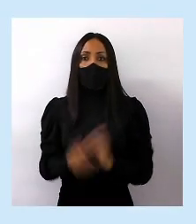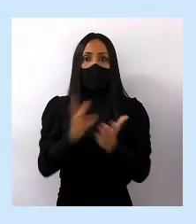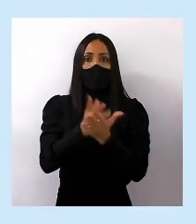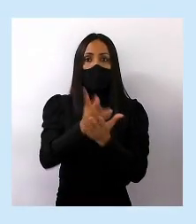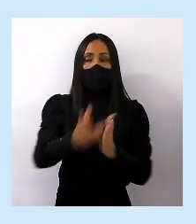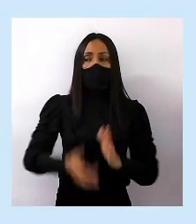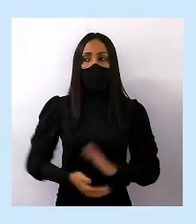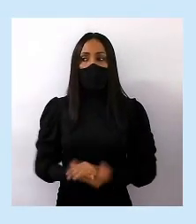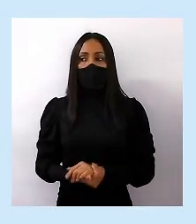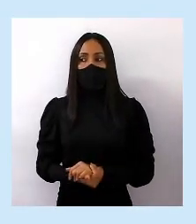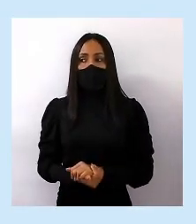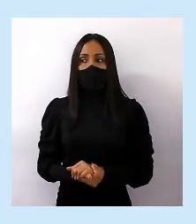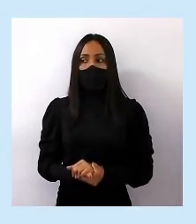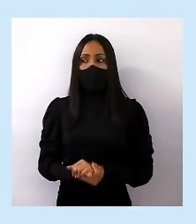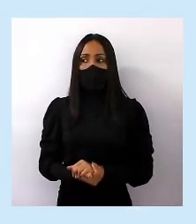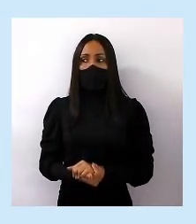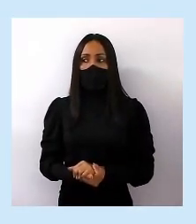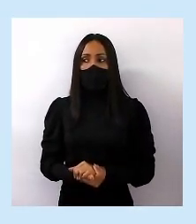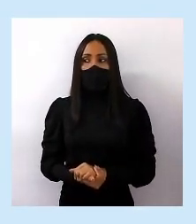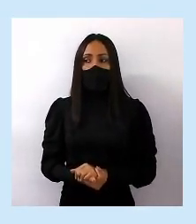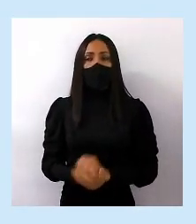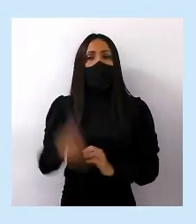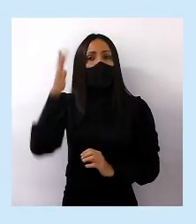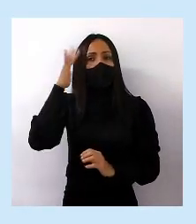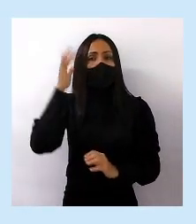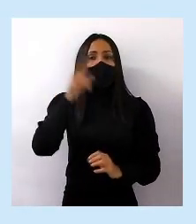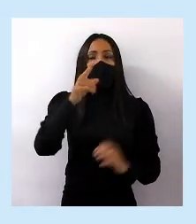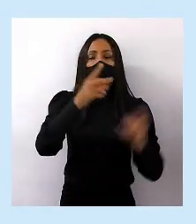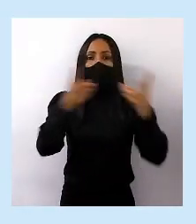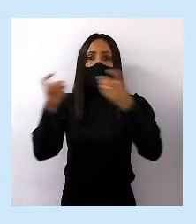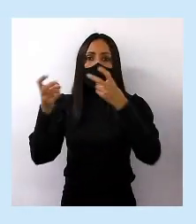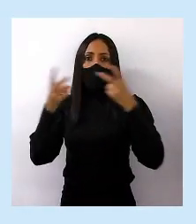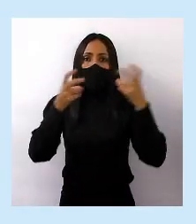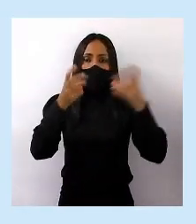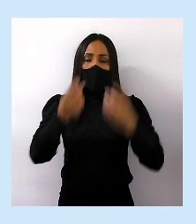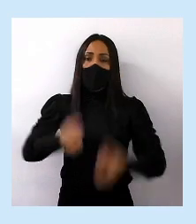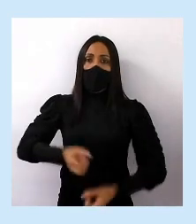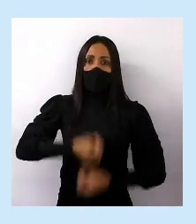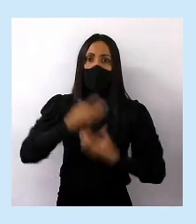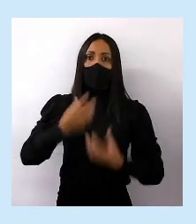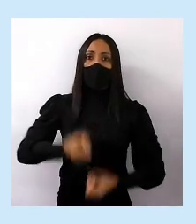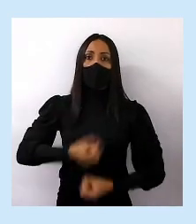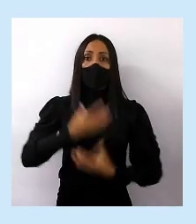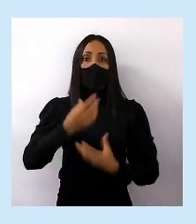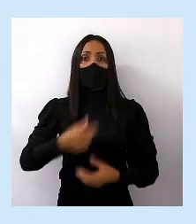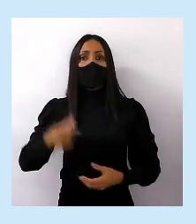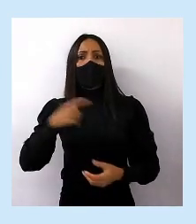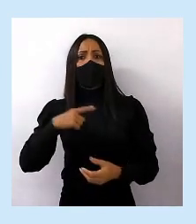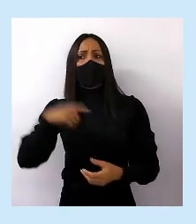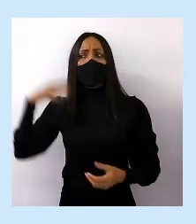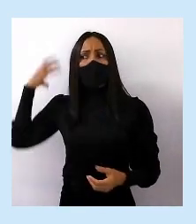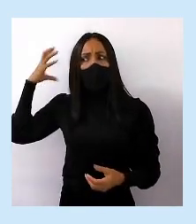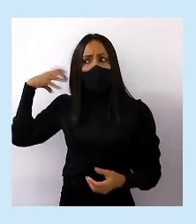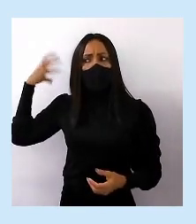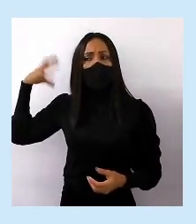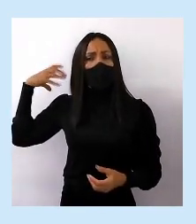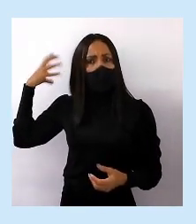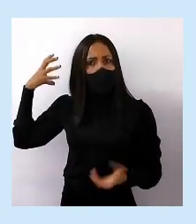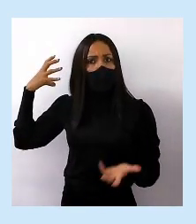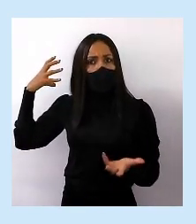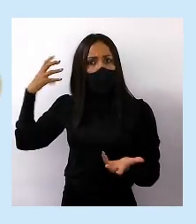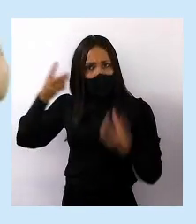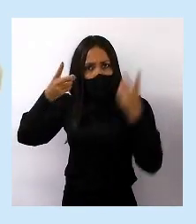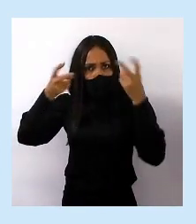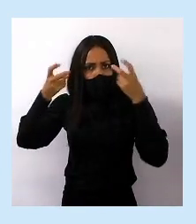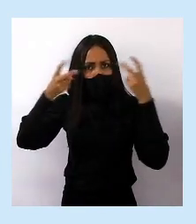conteúdo. Eu imagino que você percebeu que esses poemas, eles têm uma sonoridade. Perceberam? Há